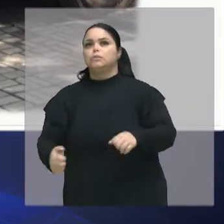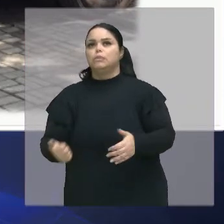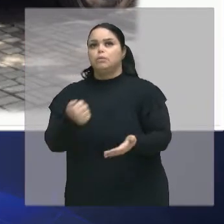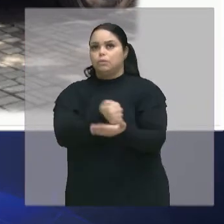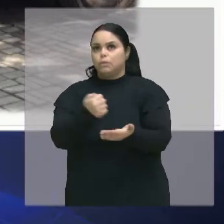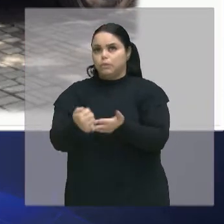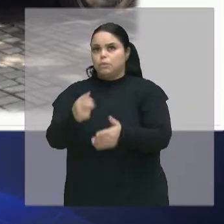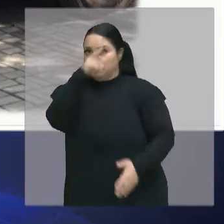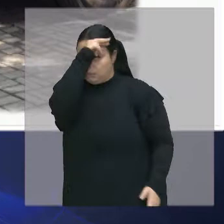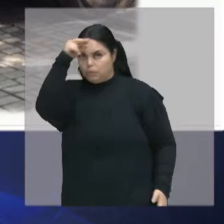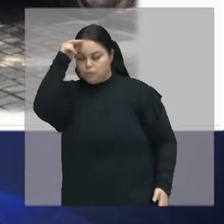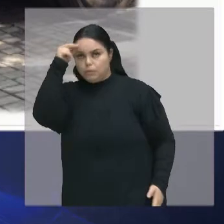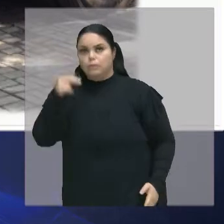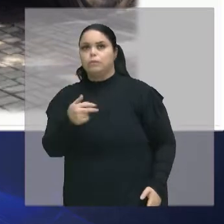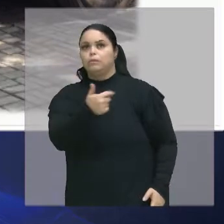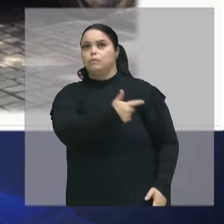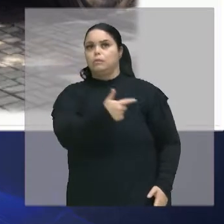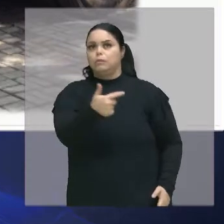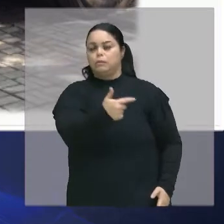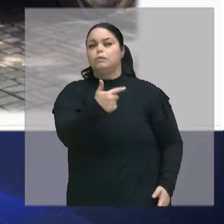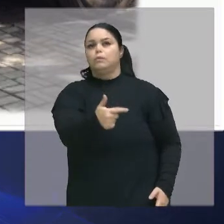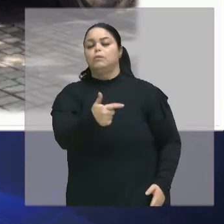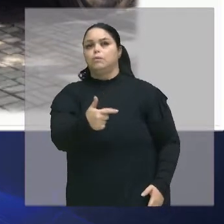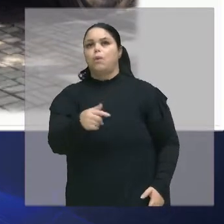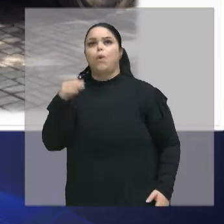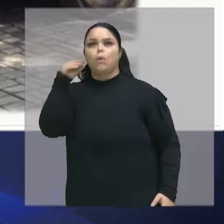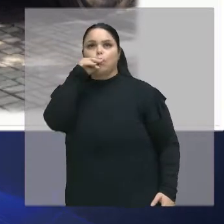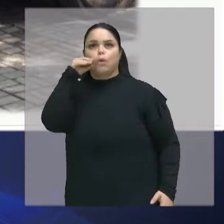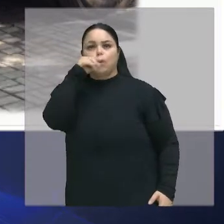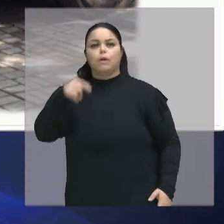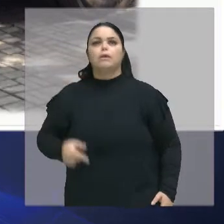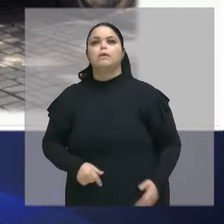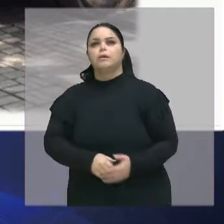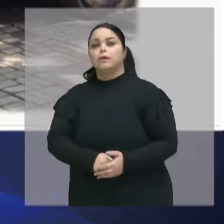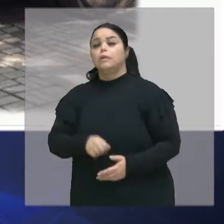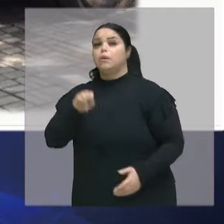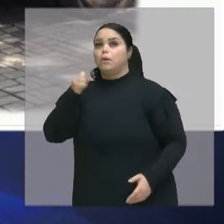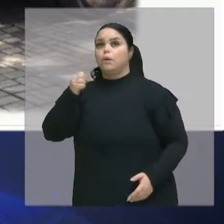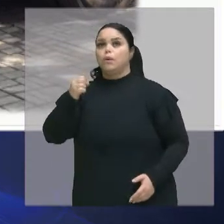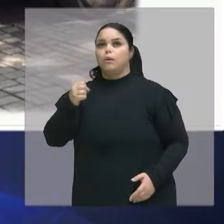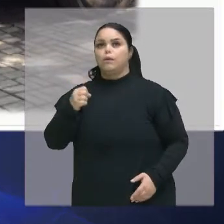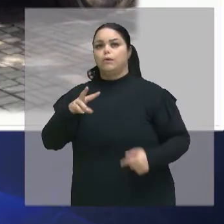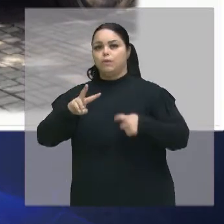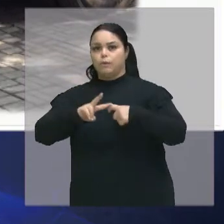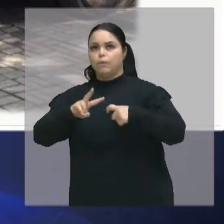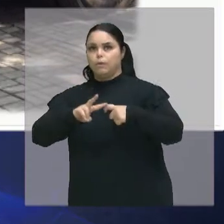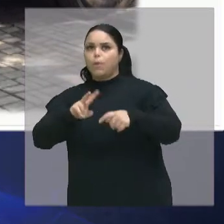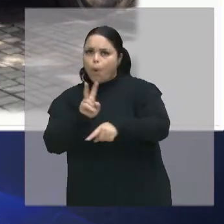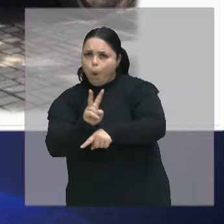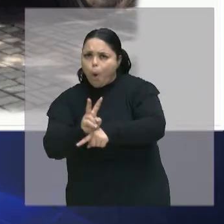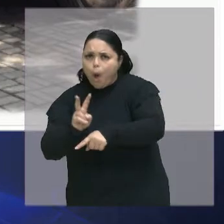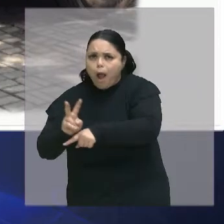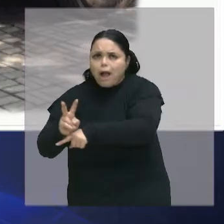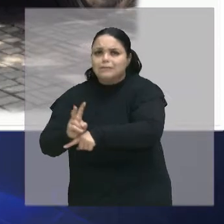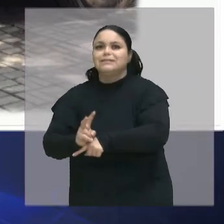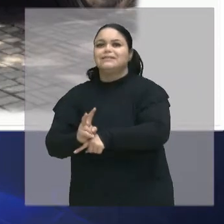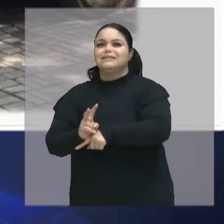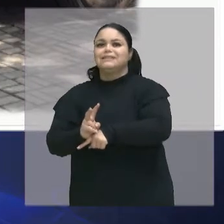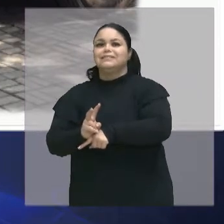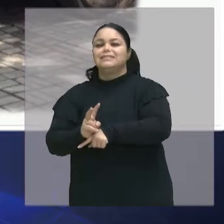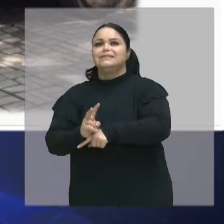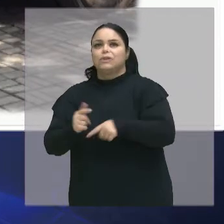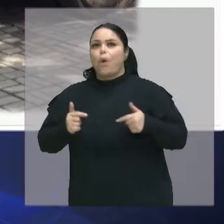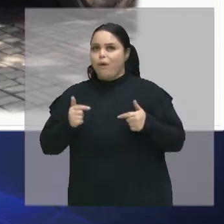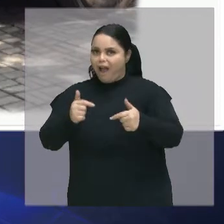Prefeitura, com 22 funcionários, sendo 8 veterinários que ficam ali durante a